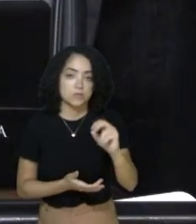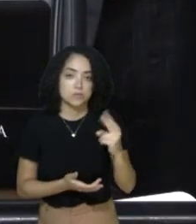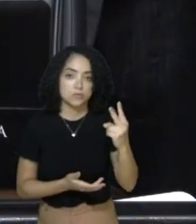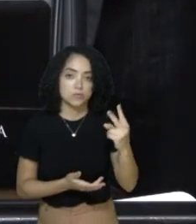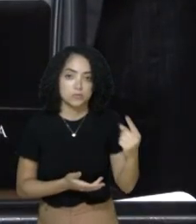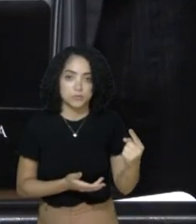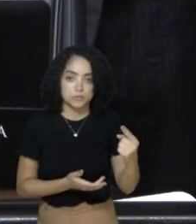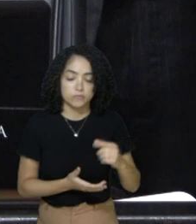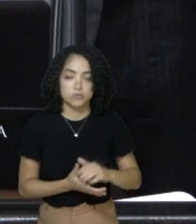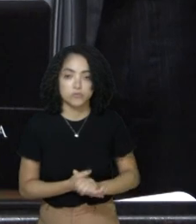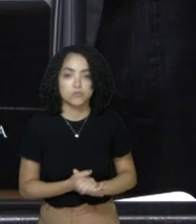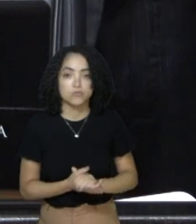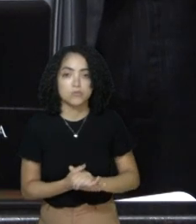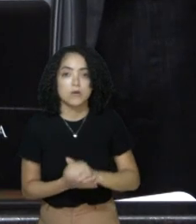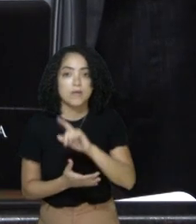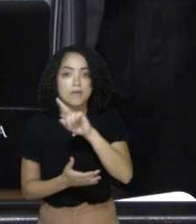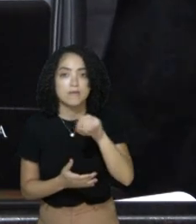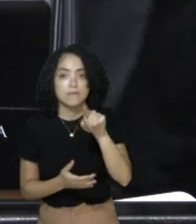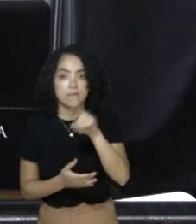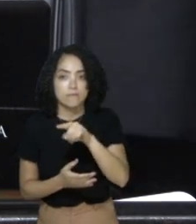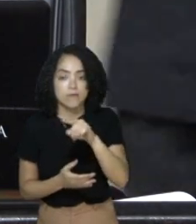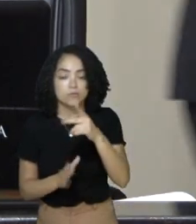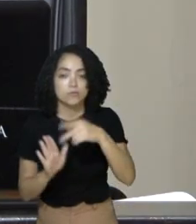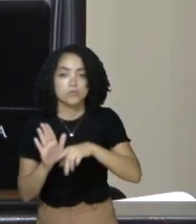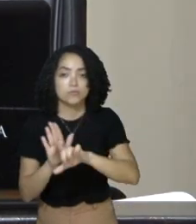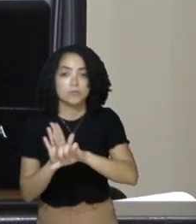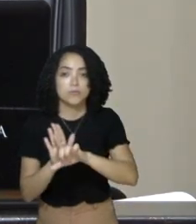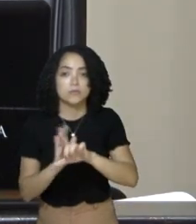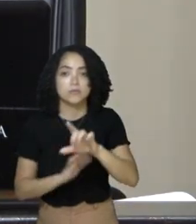899/2021. Veto total ao PL